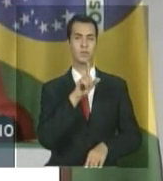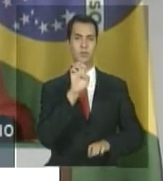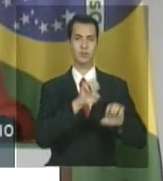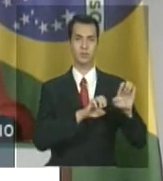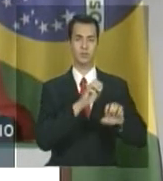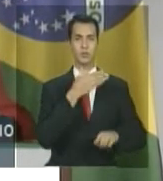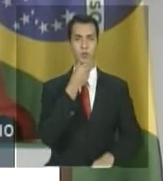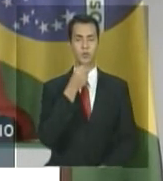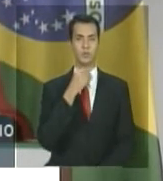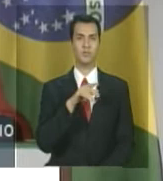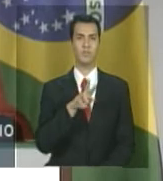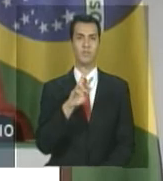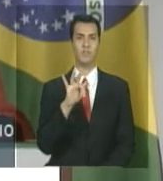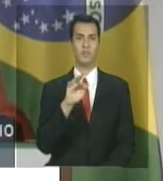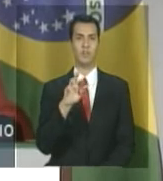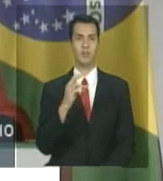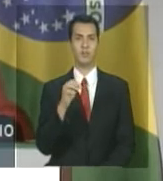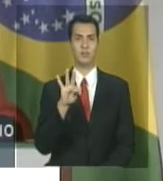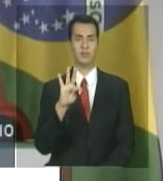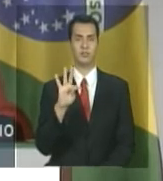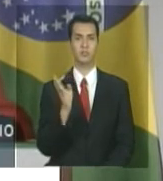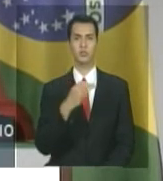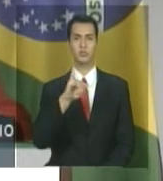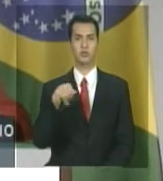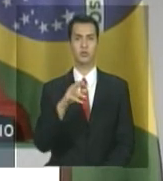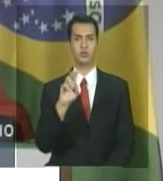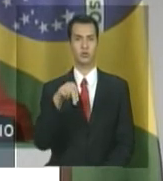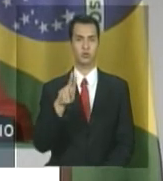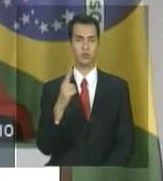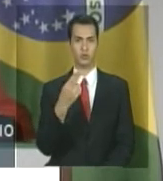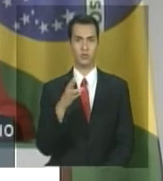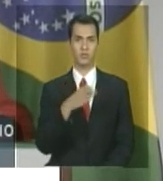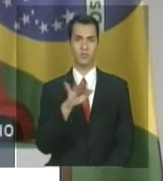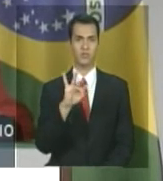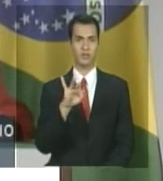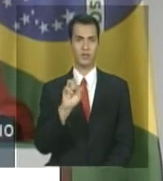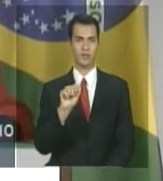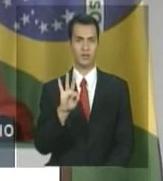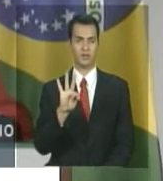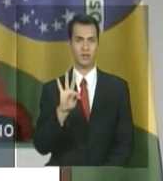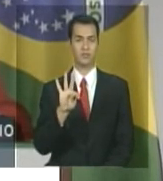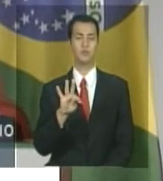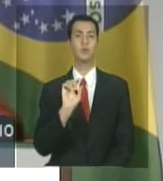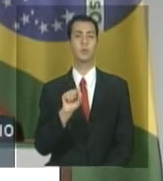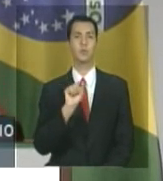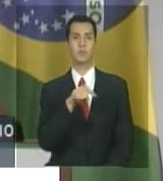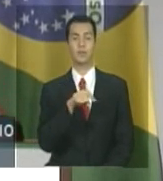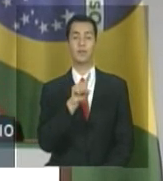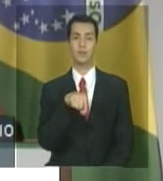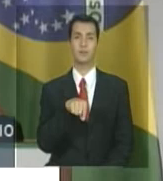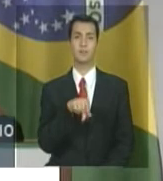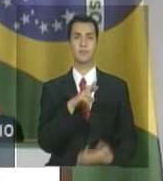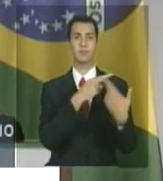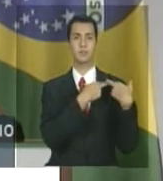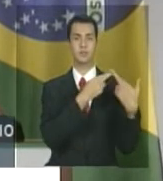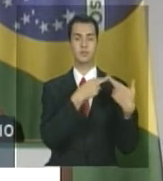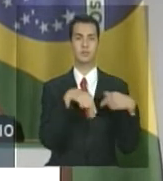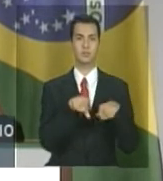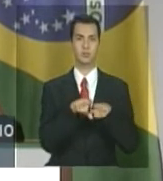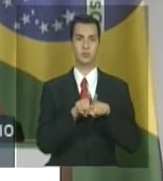senhor Farhat, John Farhat, representa também o Fórum dos